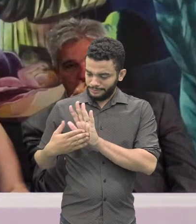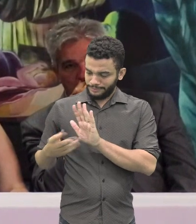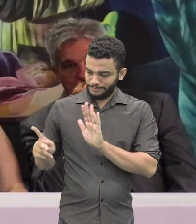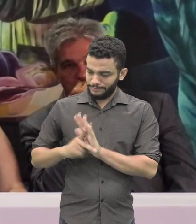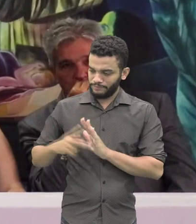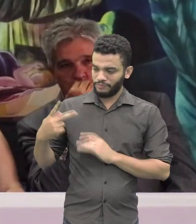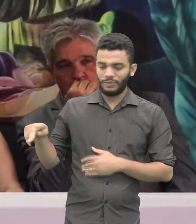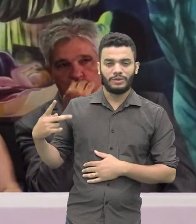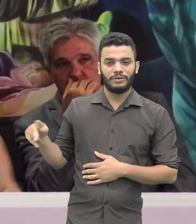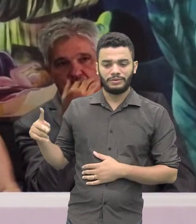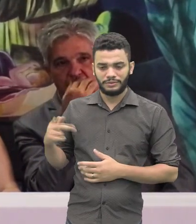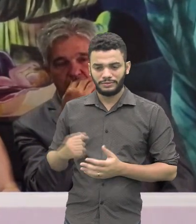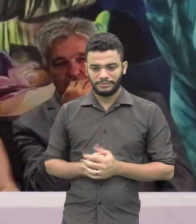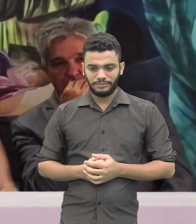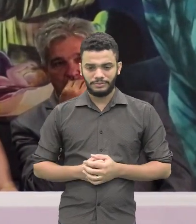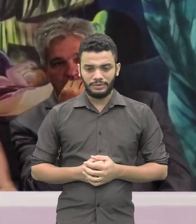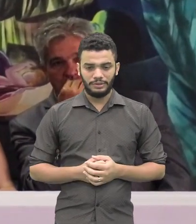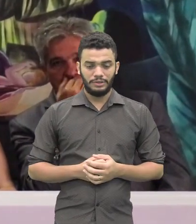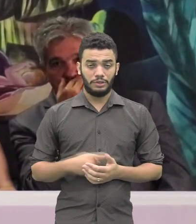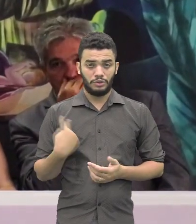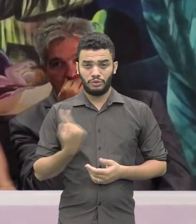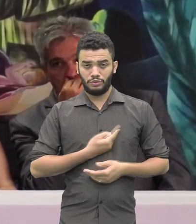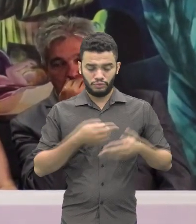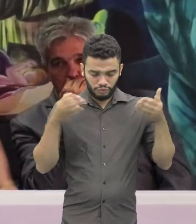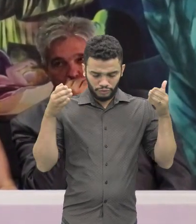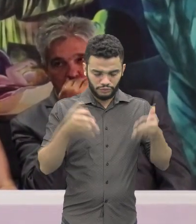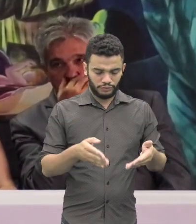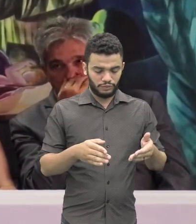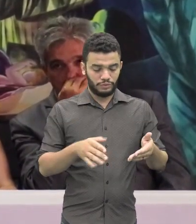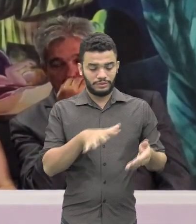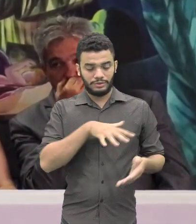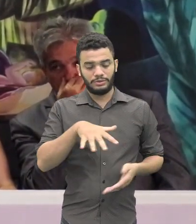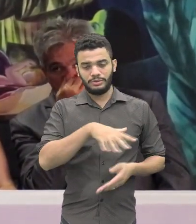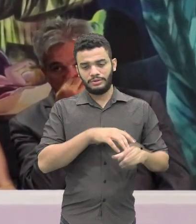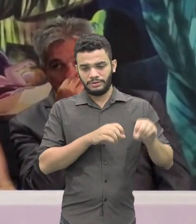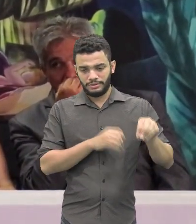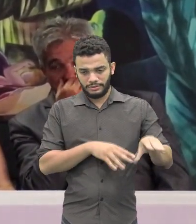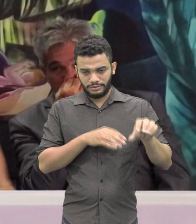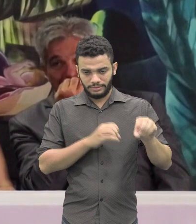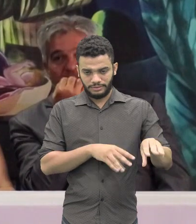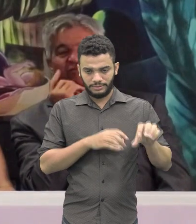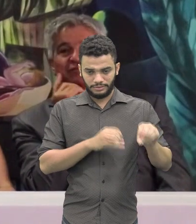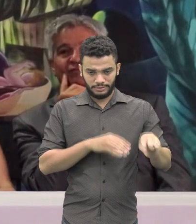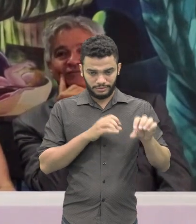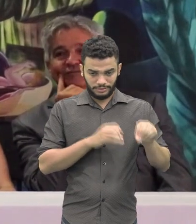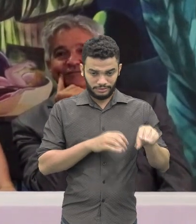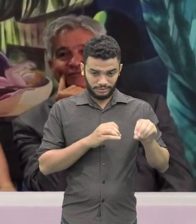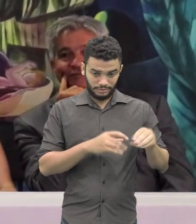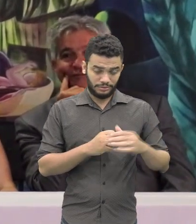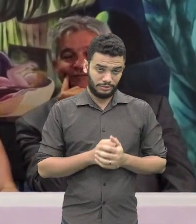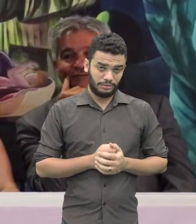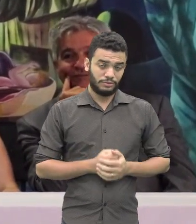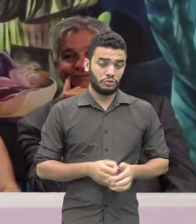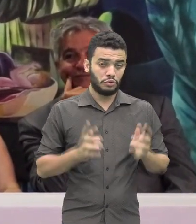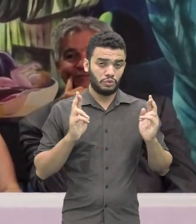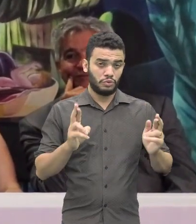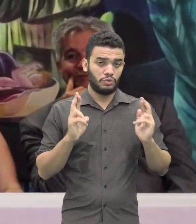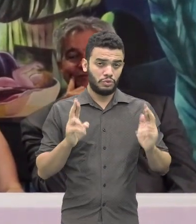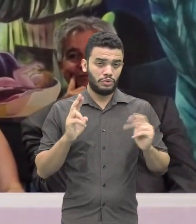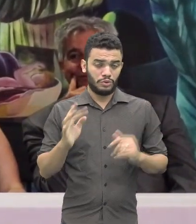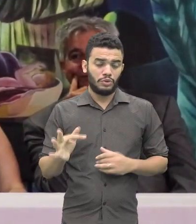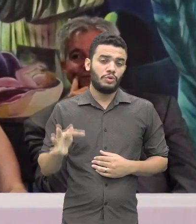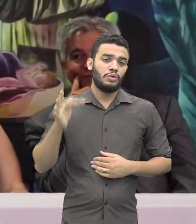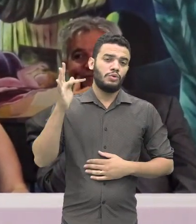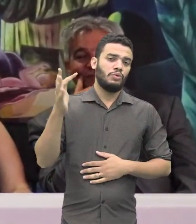atenção especial para educação Espero que os leitos de UTI que o coronel falou aqui a gente nunca precisa usar né para não deixar